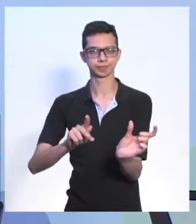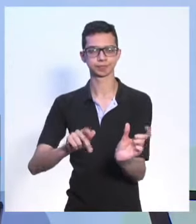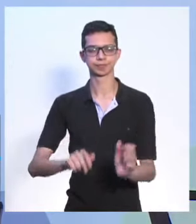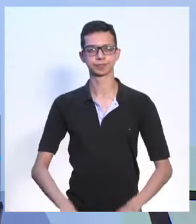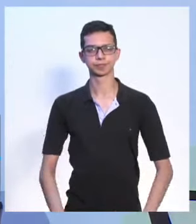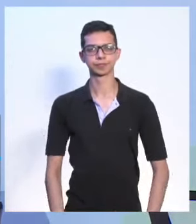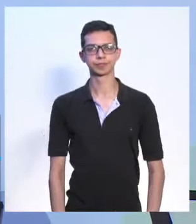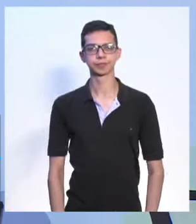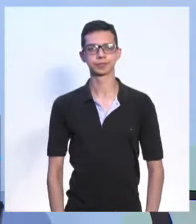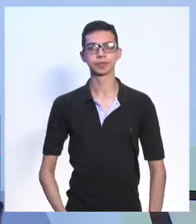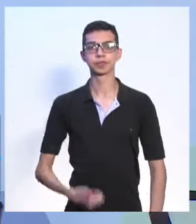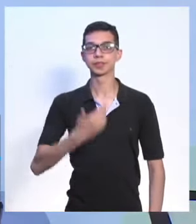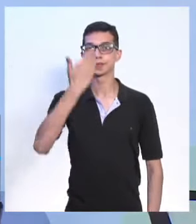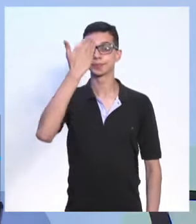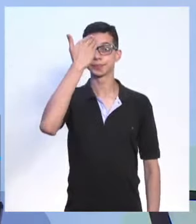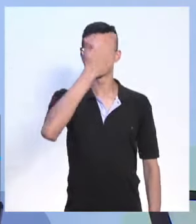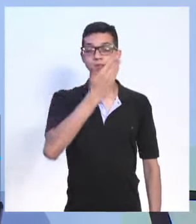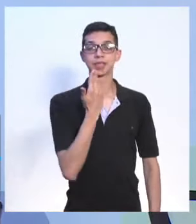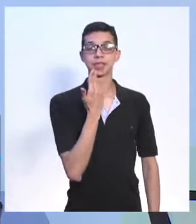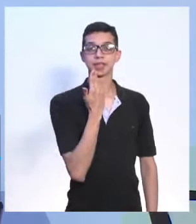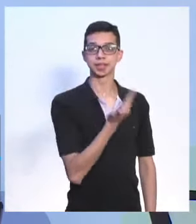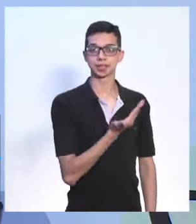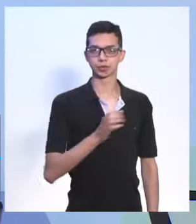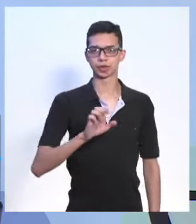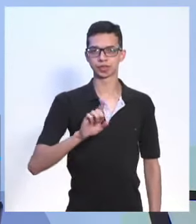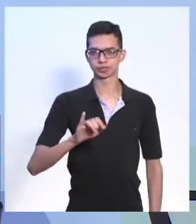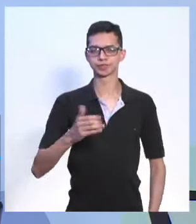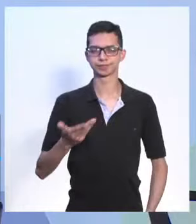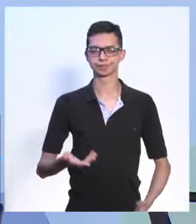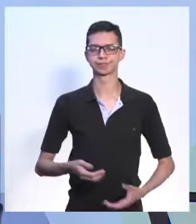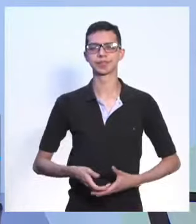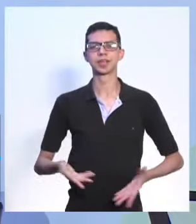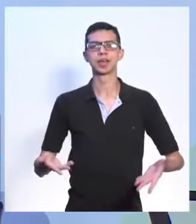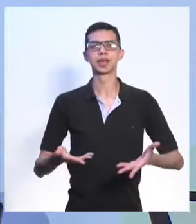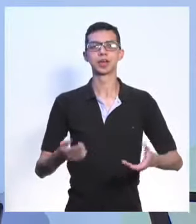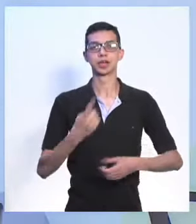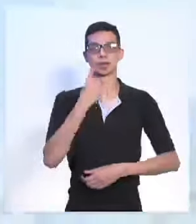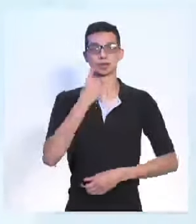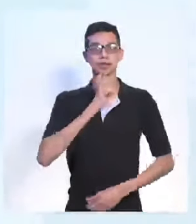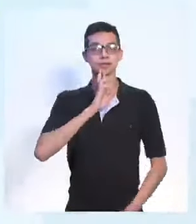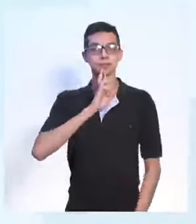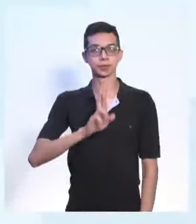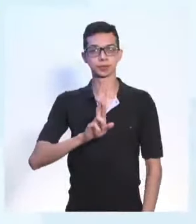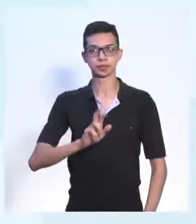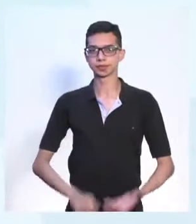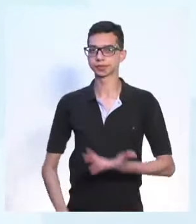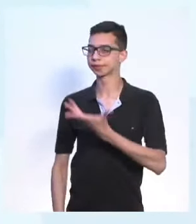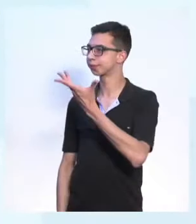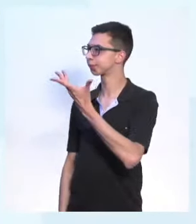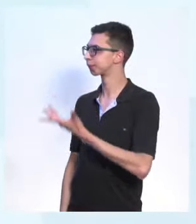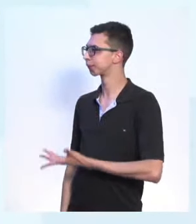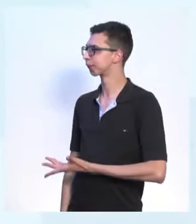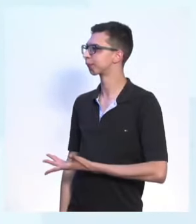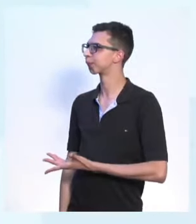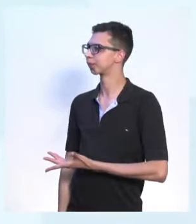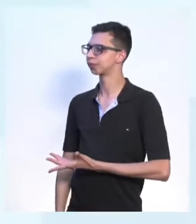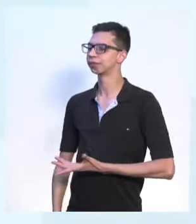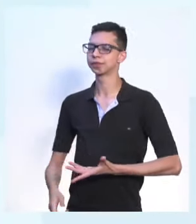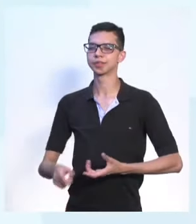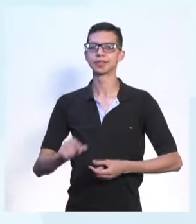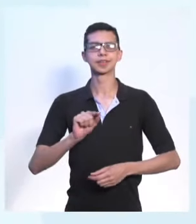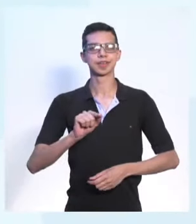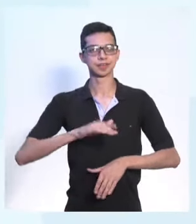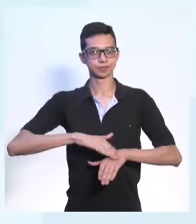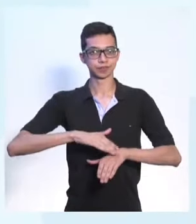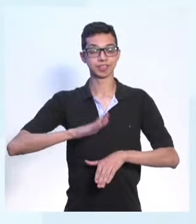contração. Okay. Thank you, Ed. You're então, welcome. Vamos dar uma olhada nas respostas lá, que aparecem para a gente. Então, o pessoal que já tinha feito,